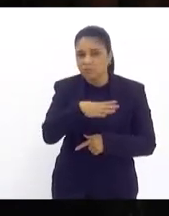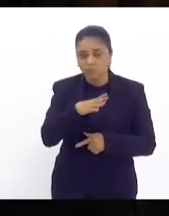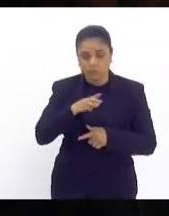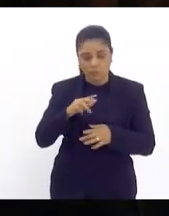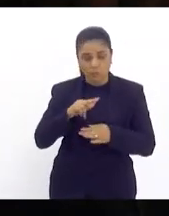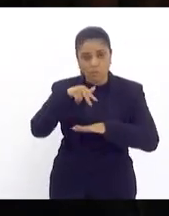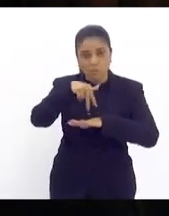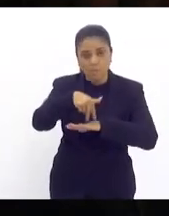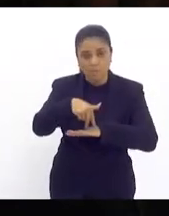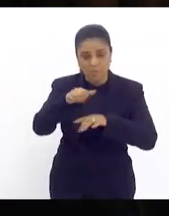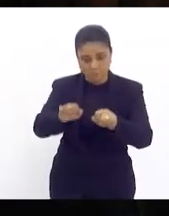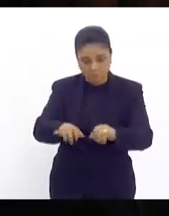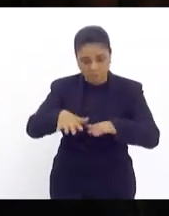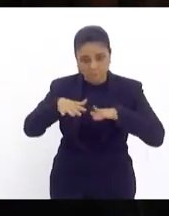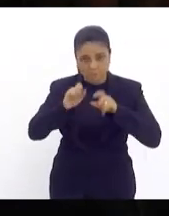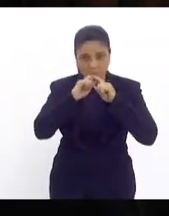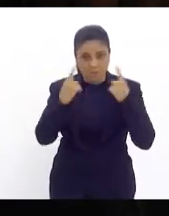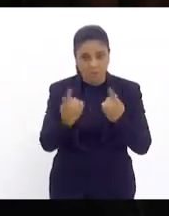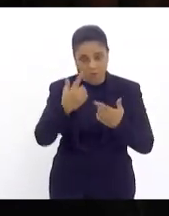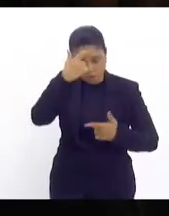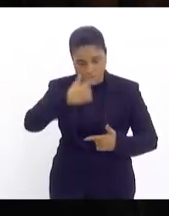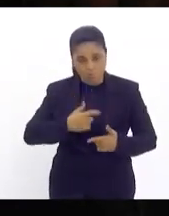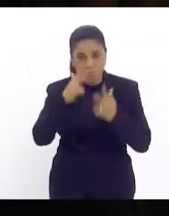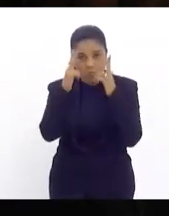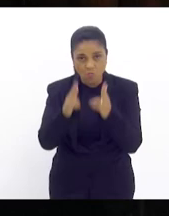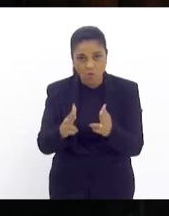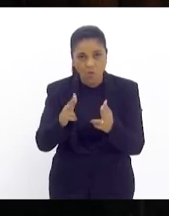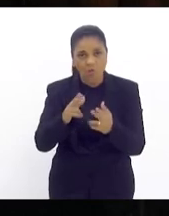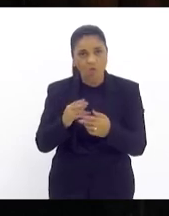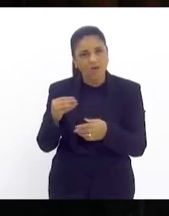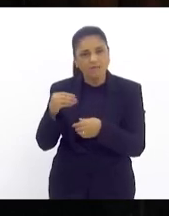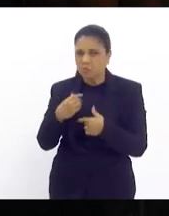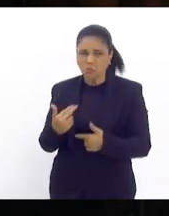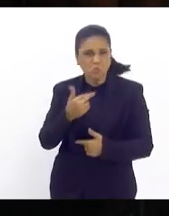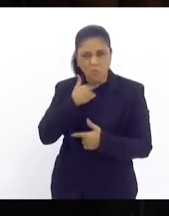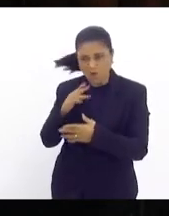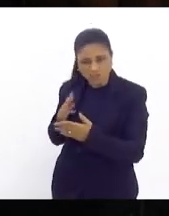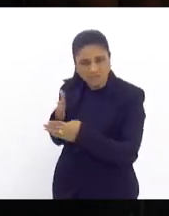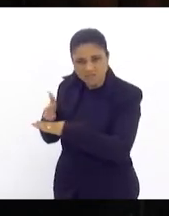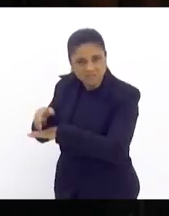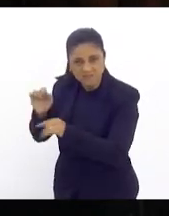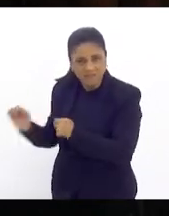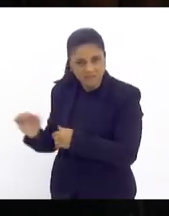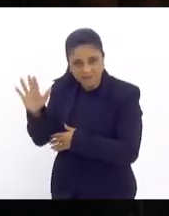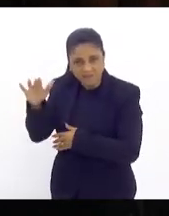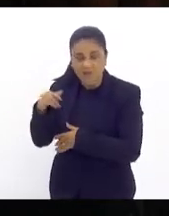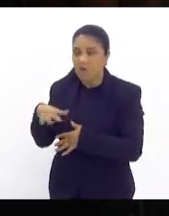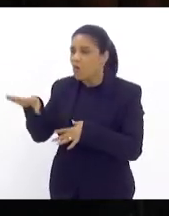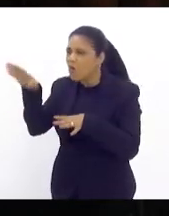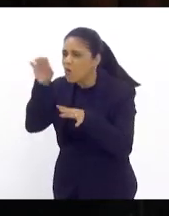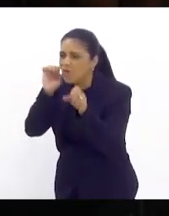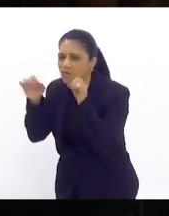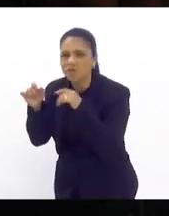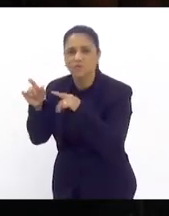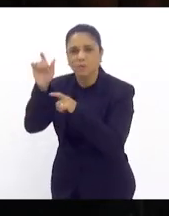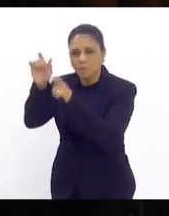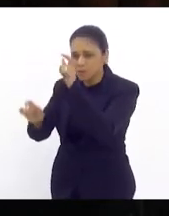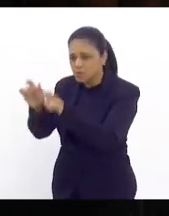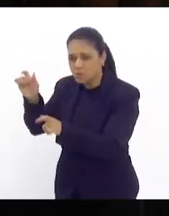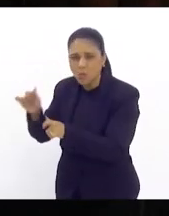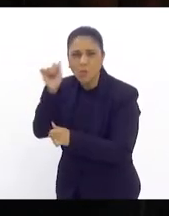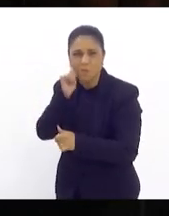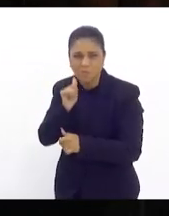parlamentar como eu esteja dentro da favela ouvindo mulheres impactadas pela violência